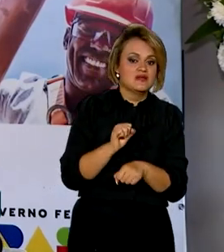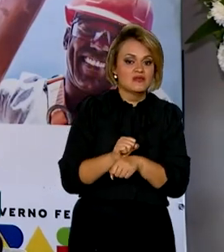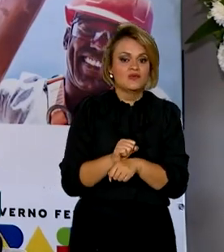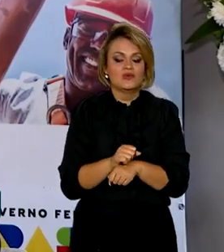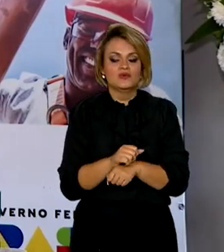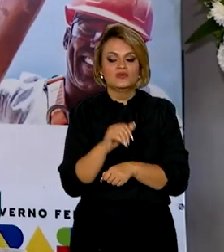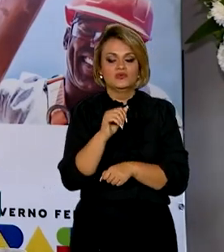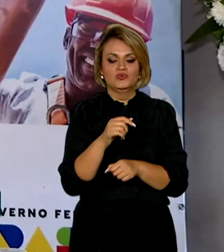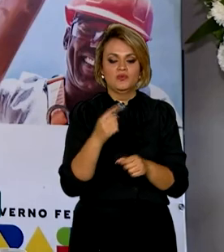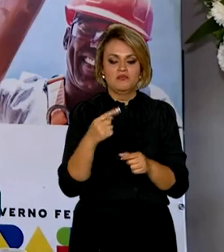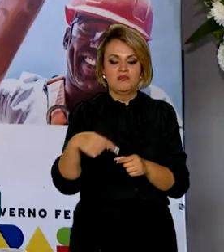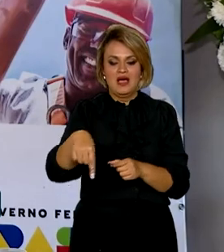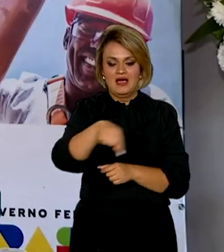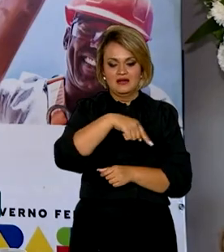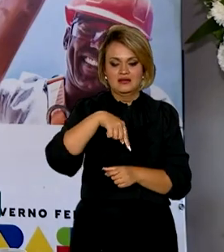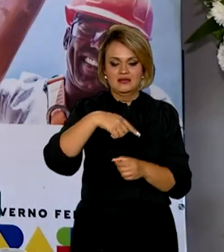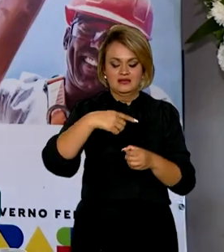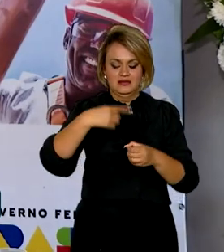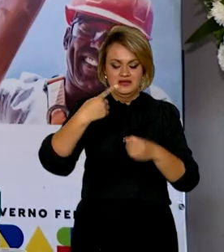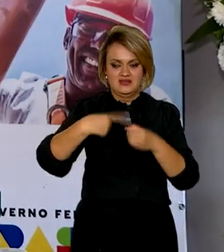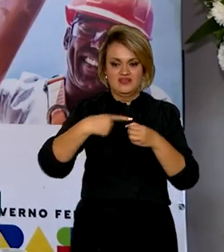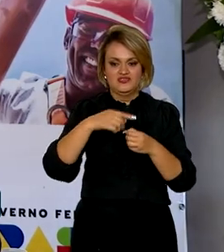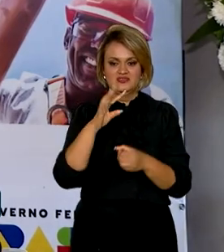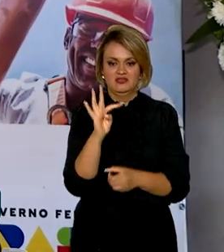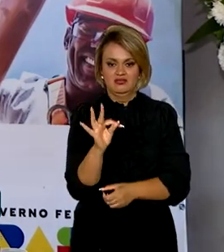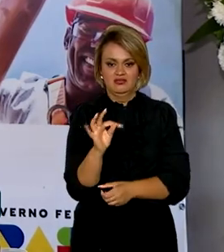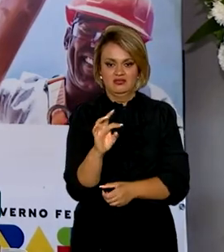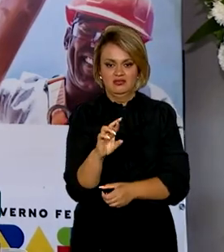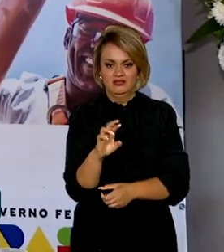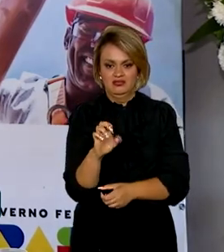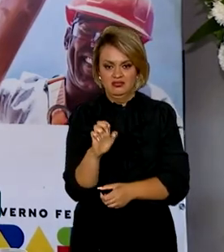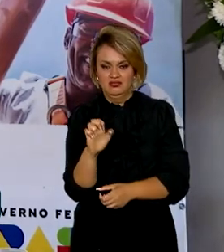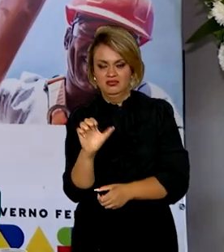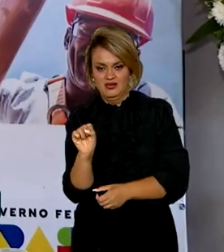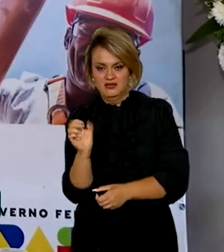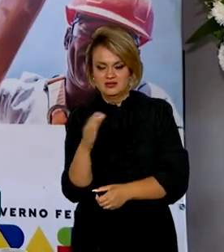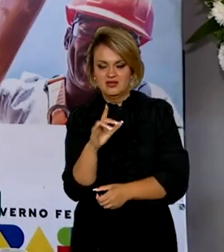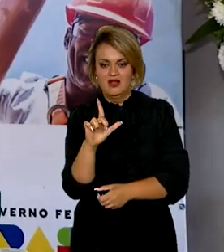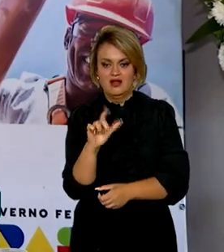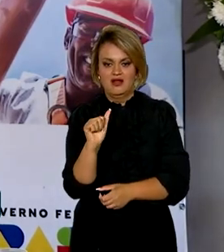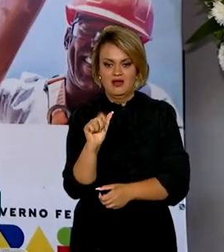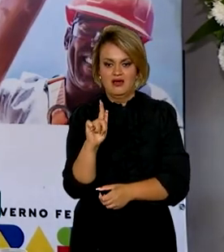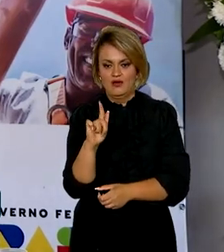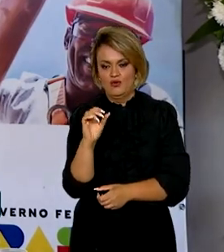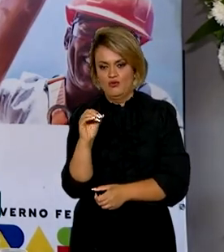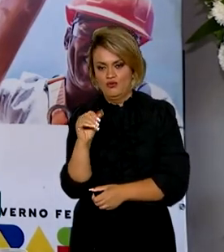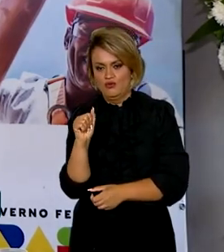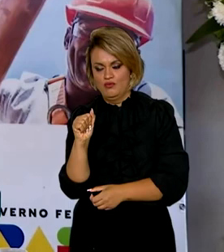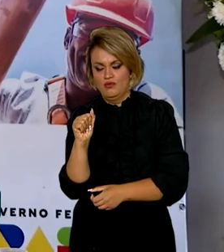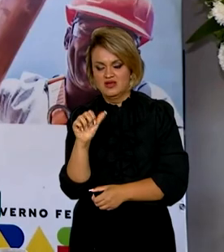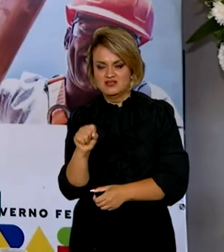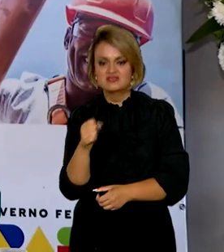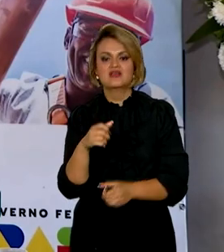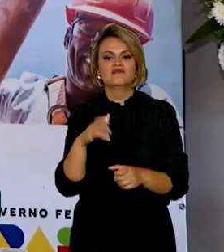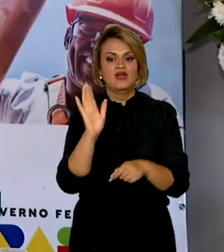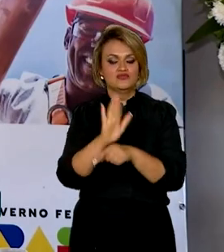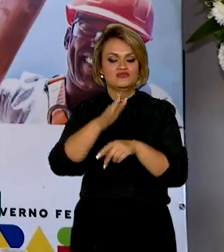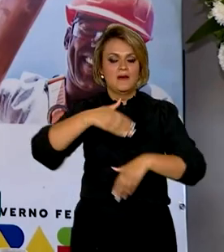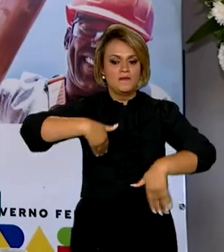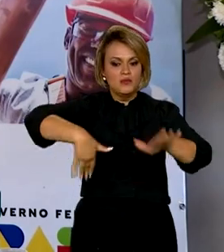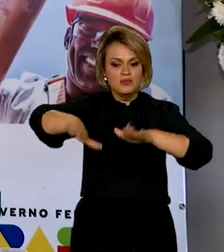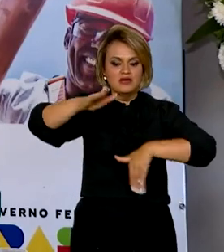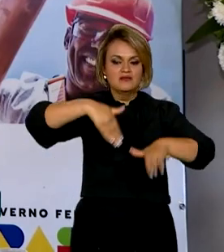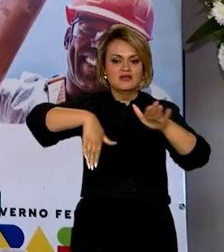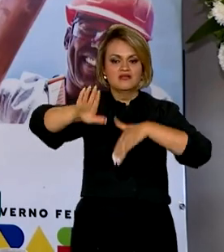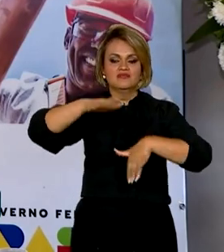do anel viário no município de Três Lagoas, que vai facilitar o escoamento da produção agrícola, aumentando ainda mais